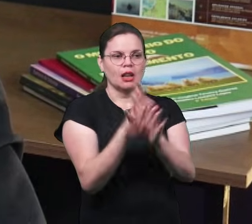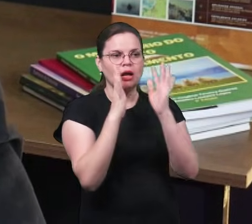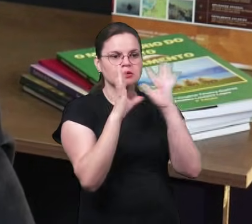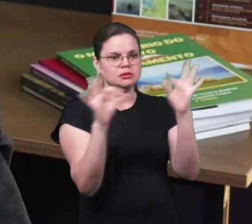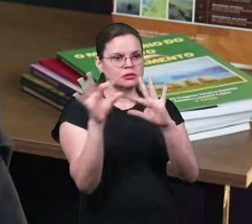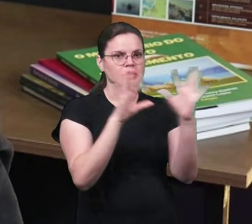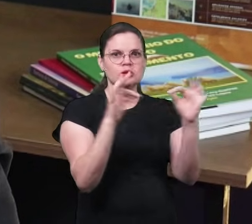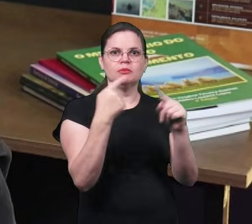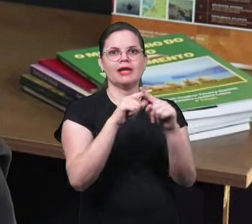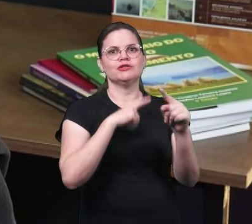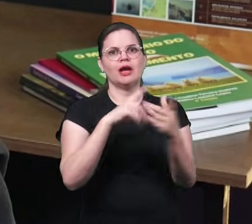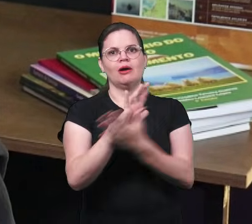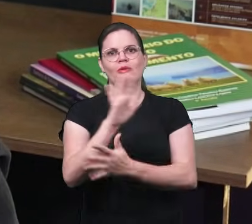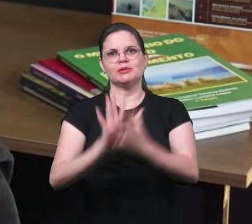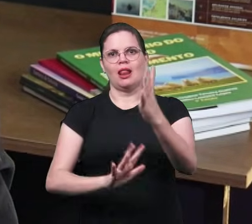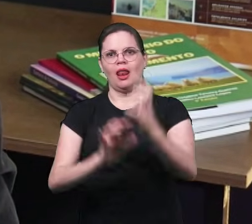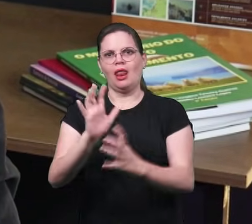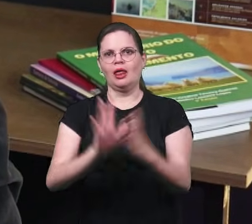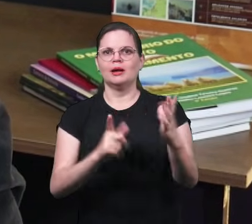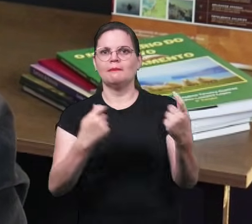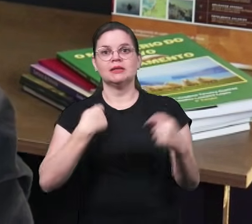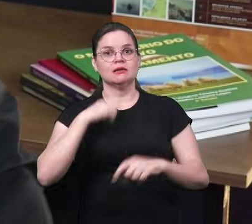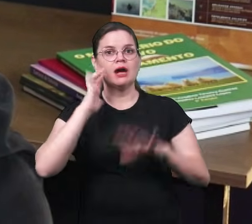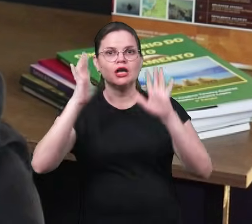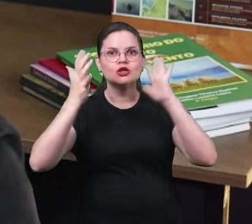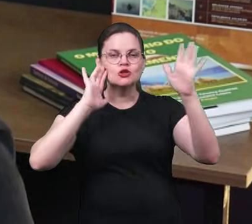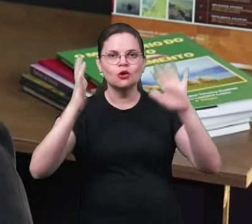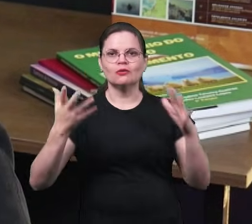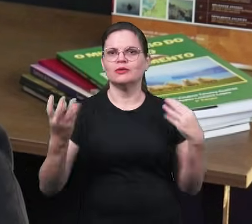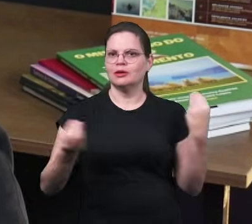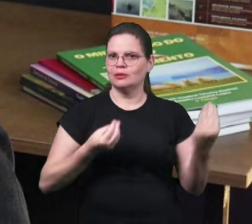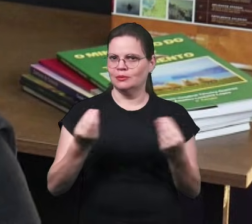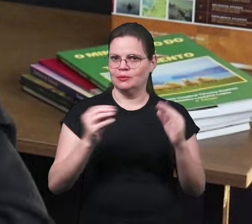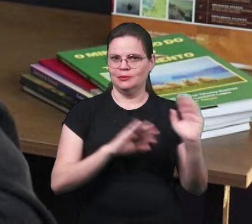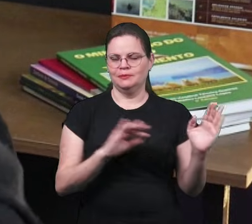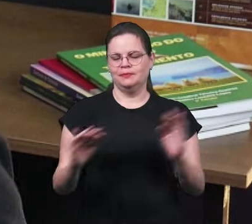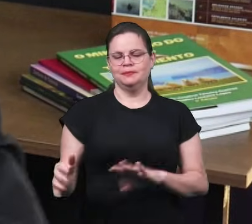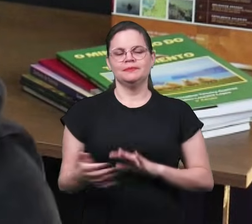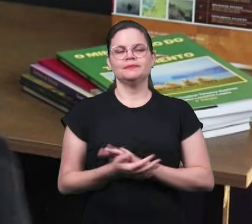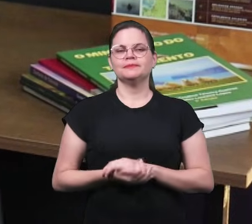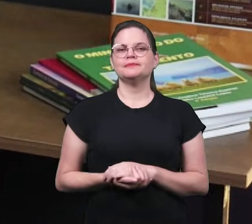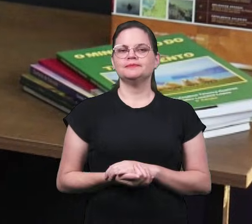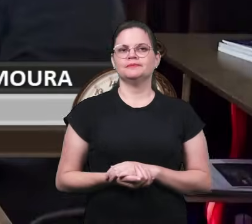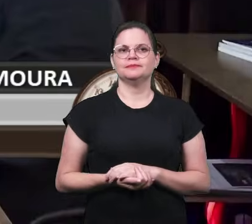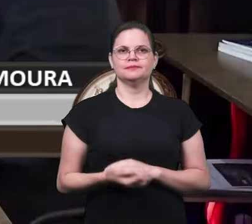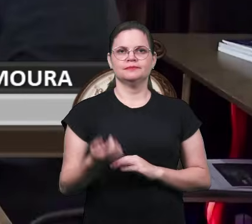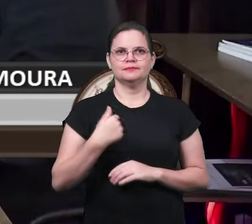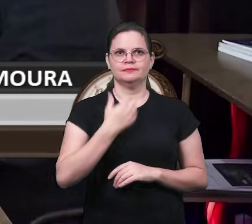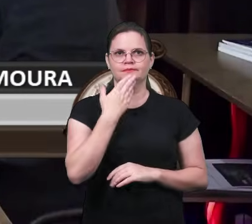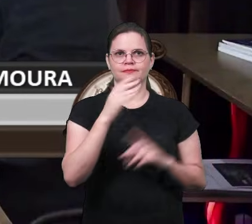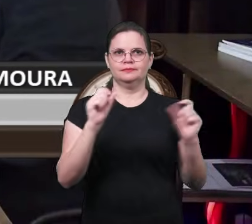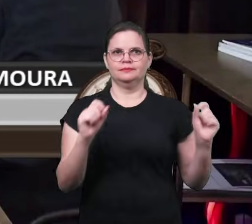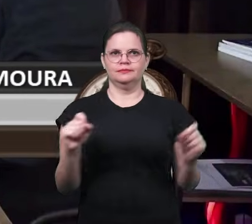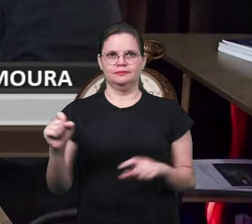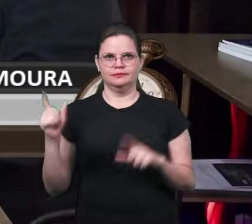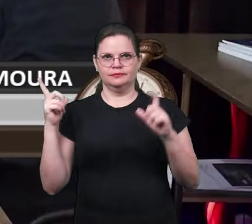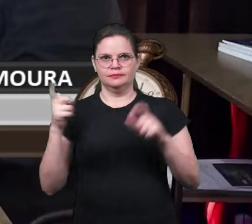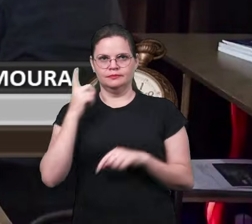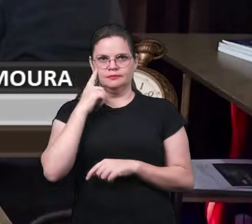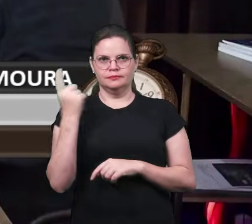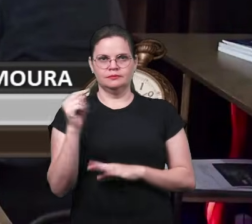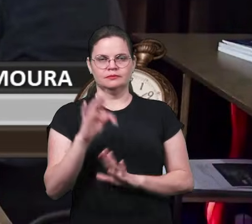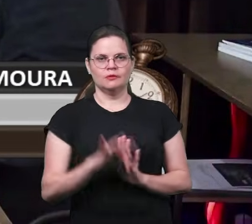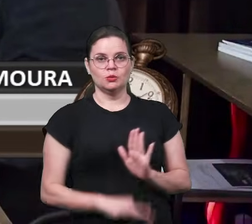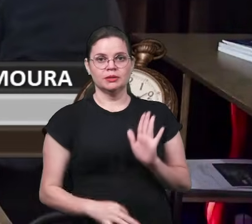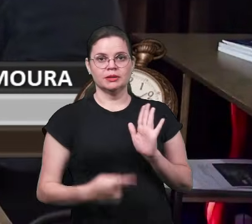uns conflitos ali, as situações. Sim. Mas passando aqui, eu gostaria que passasse o próximo quadro, que é interessante, que é o texto,